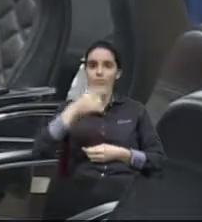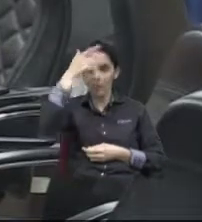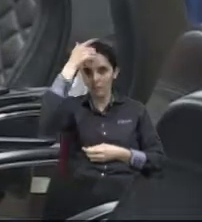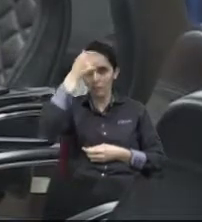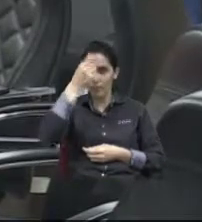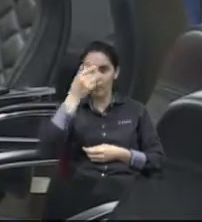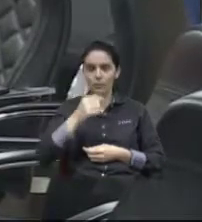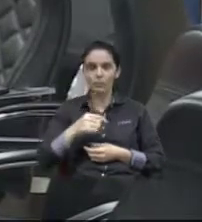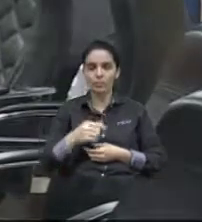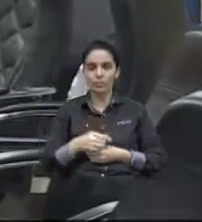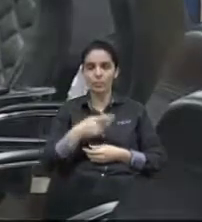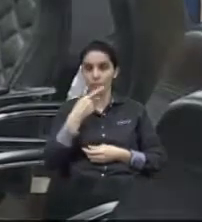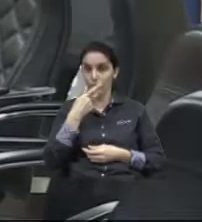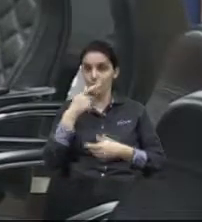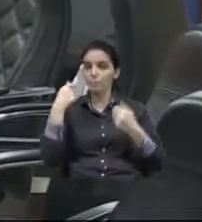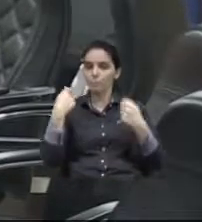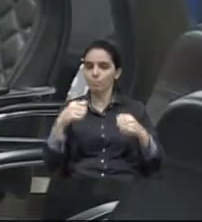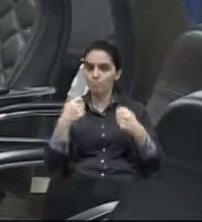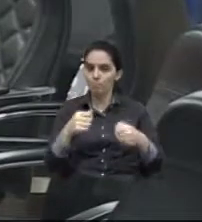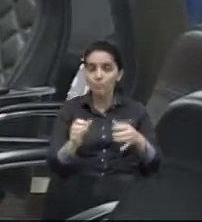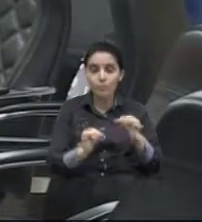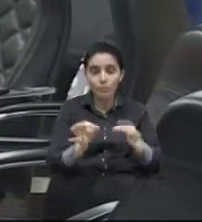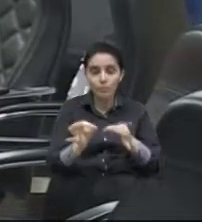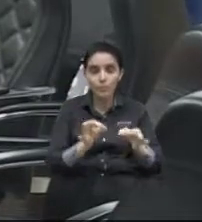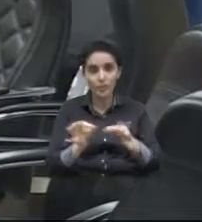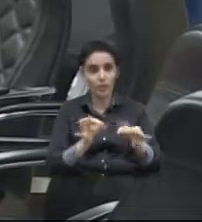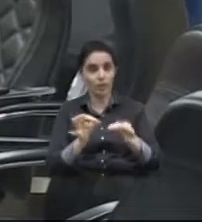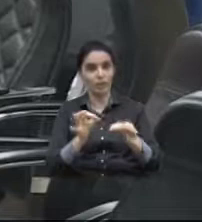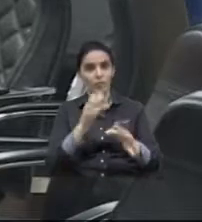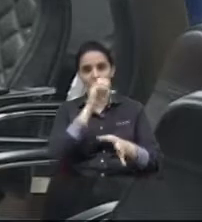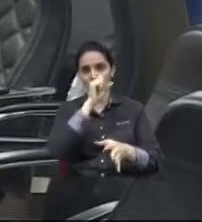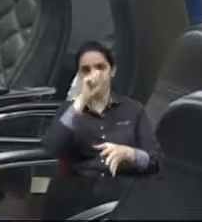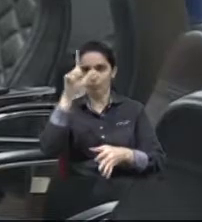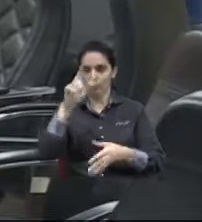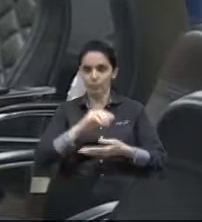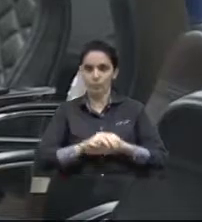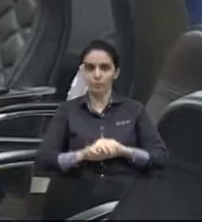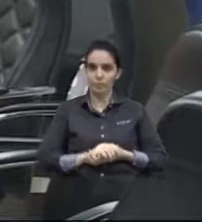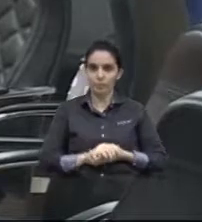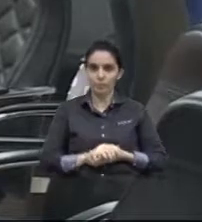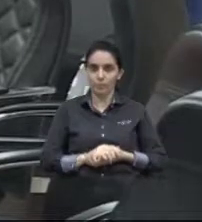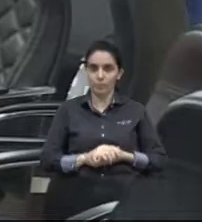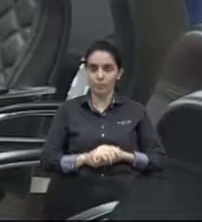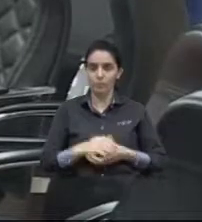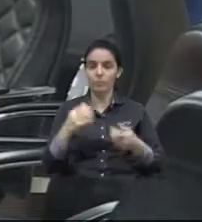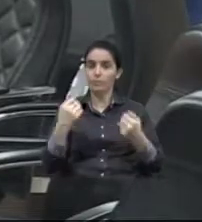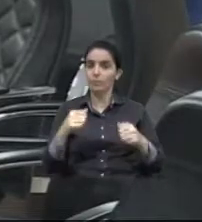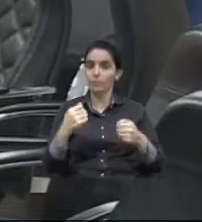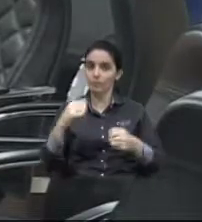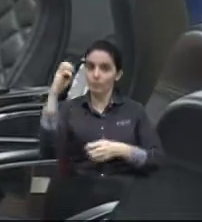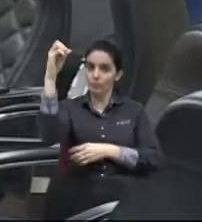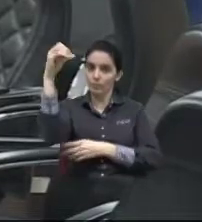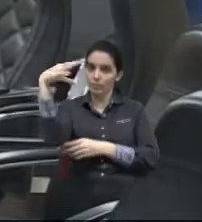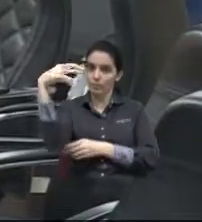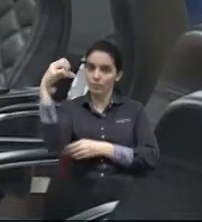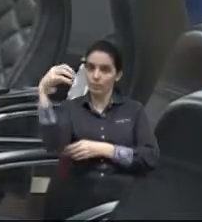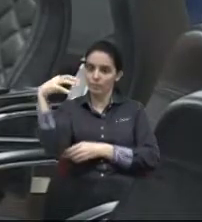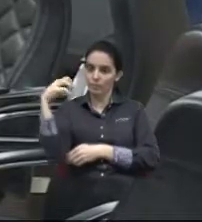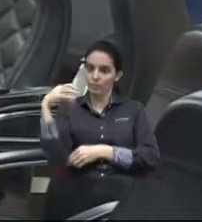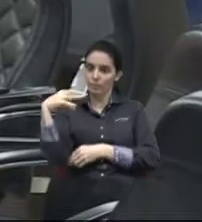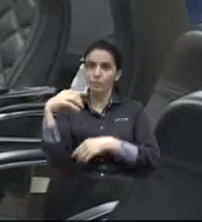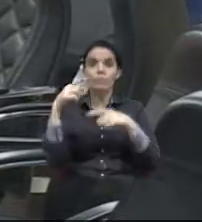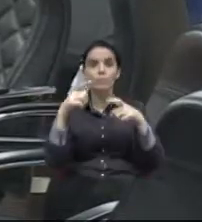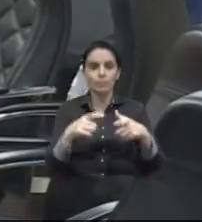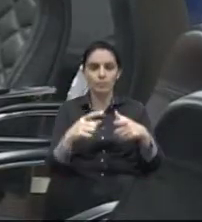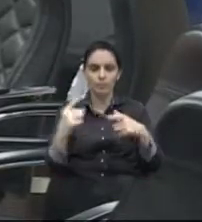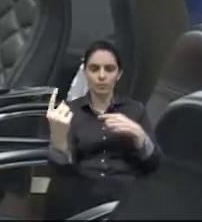de planejamento na cidade da qual eu nasci, e aí esse mal necessário de semáforo até em rotatória para poder fluir o